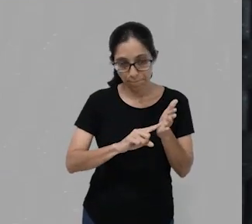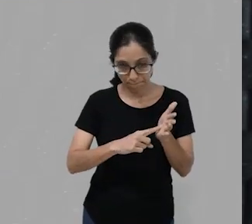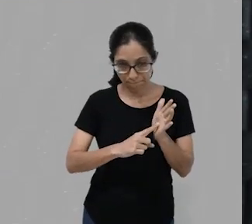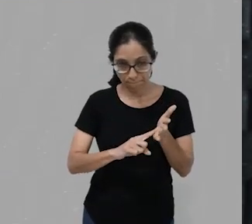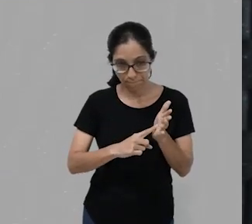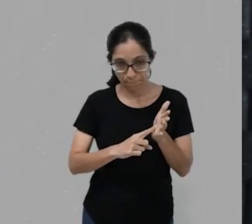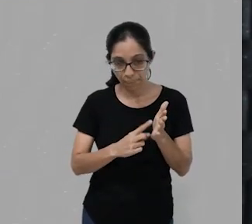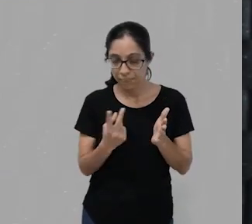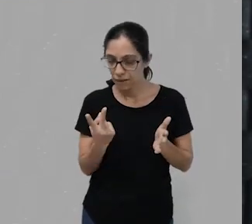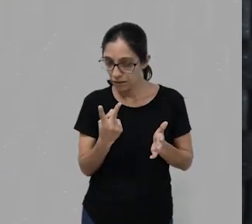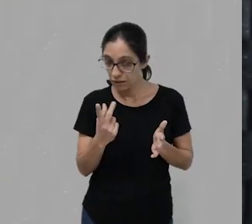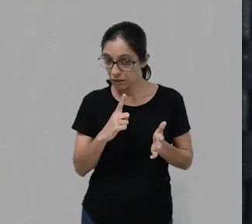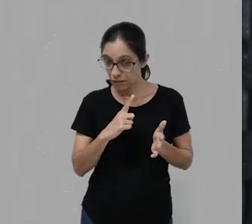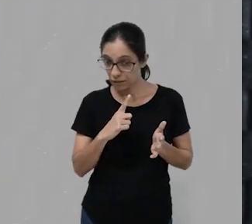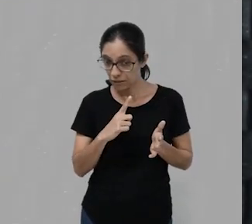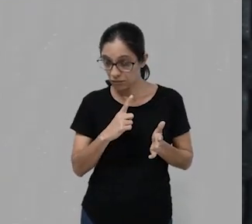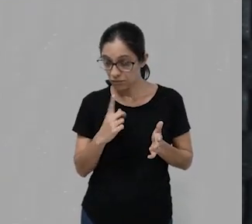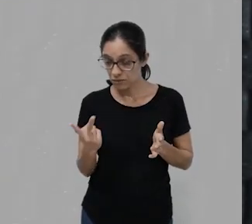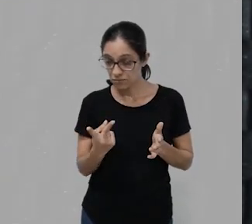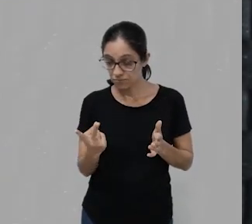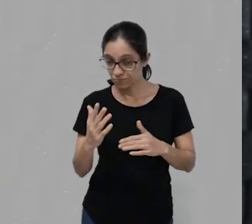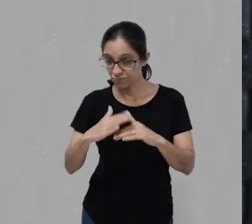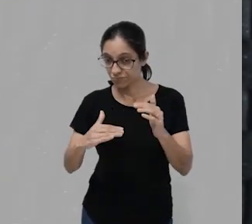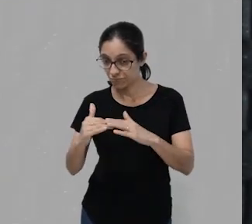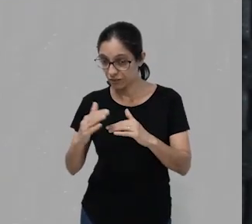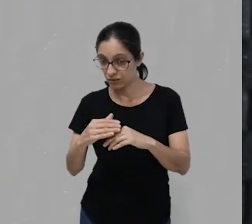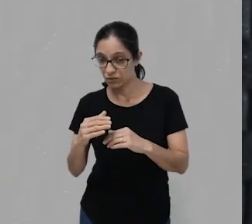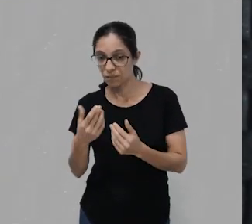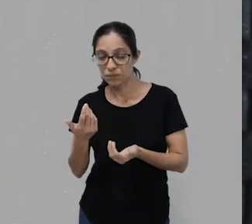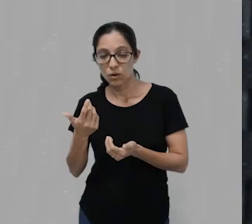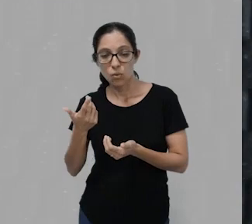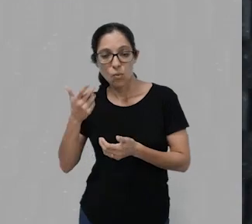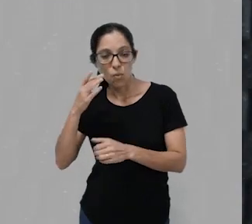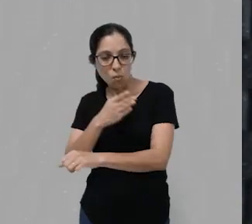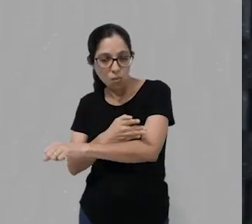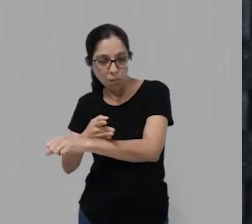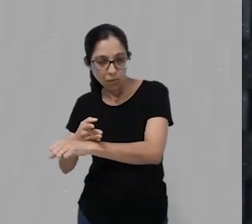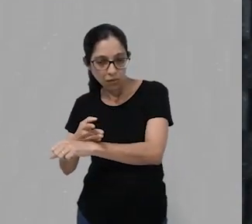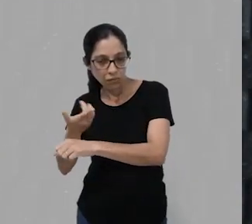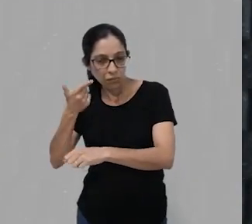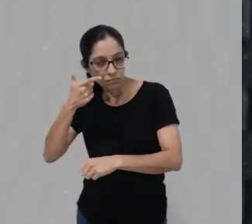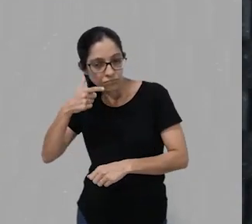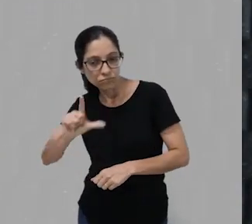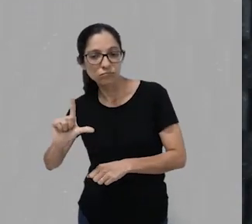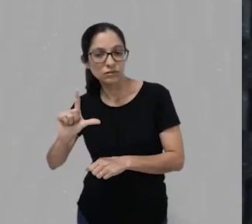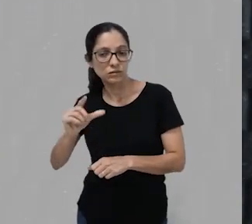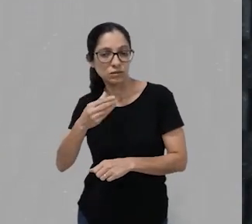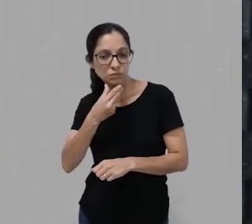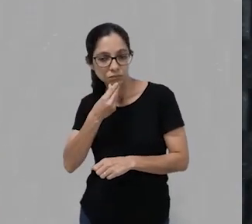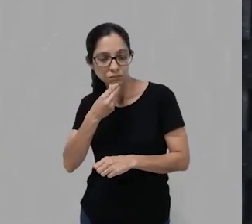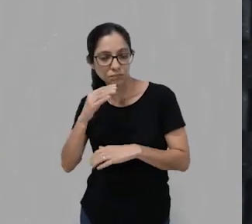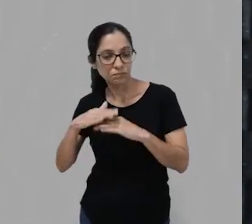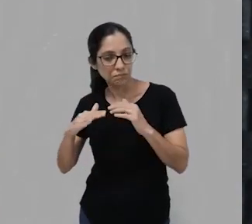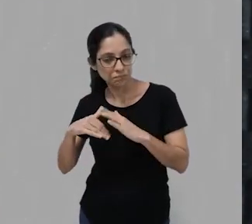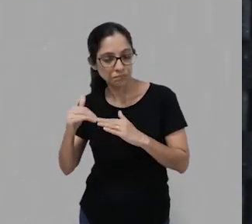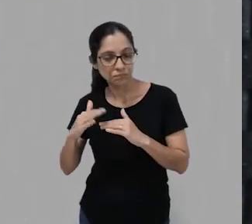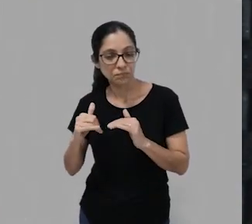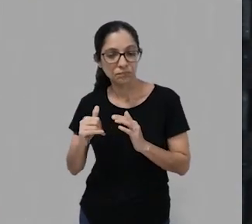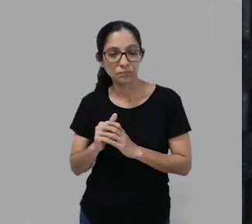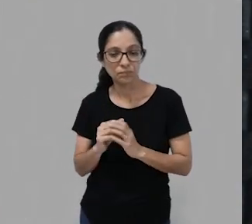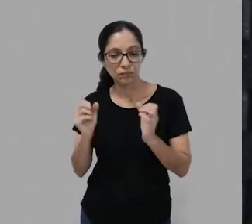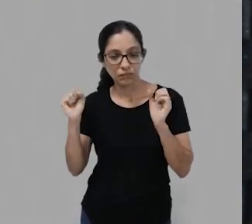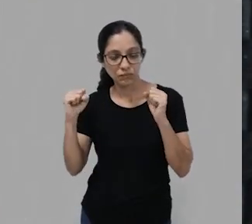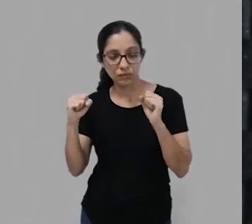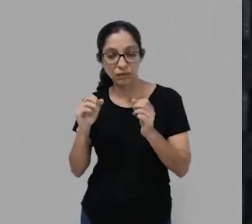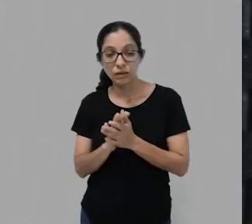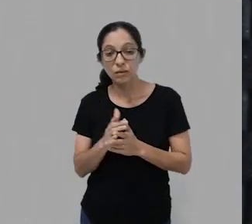pontos entre os atletas. Então, aqui o atleta de branco venceu esse segundo game. Então, tá como eu disse que para vencer